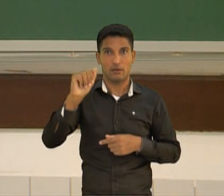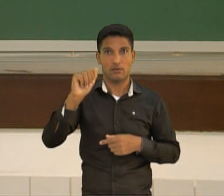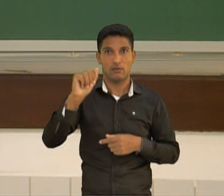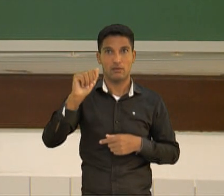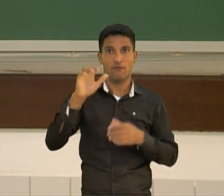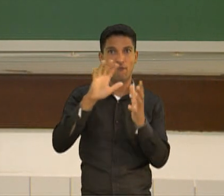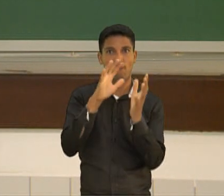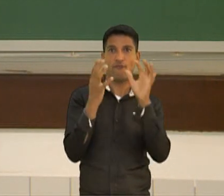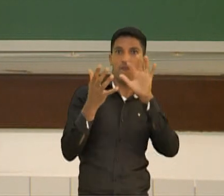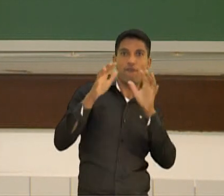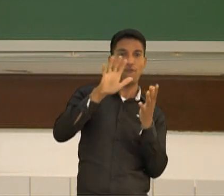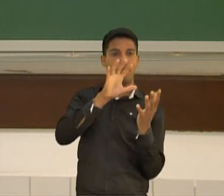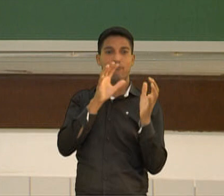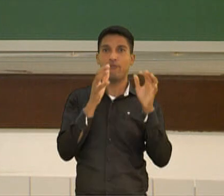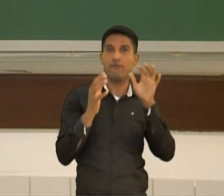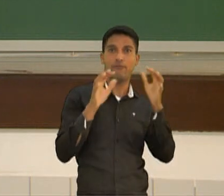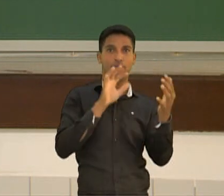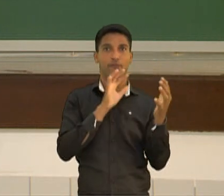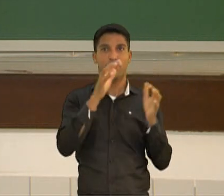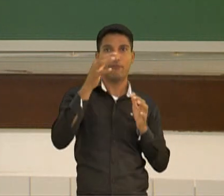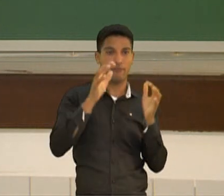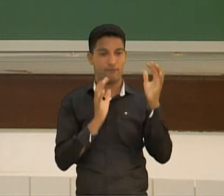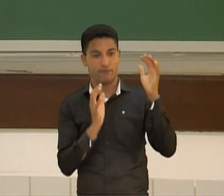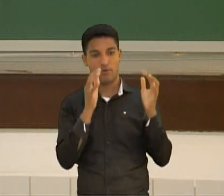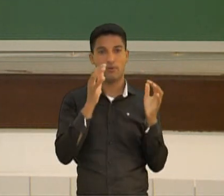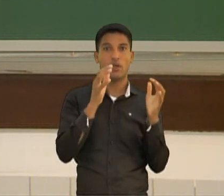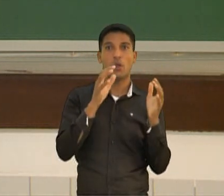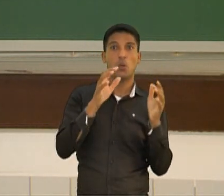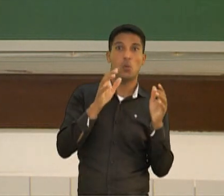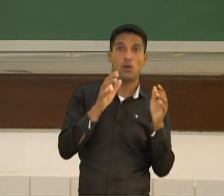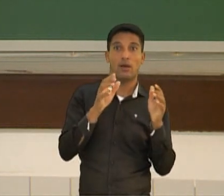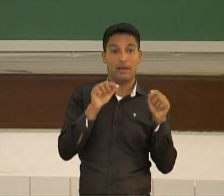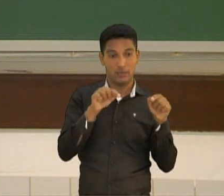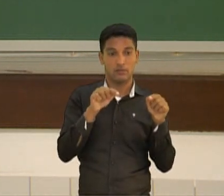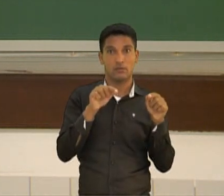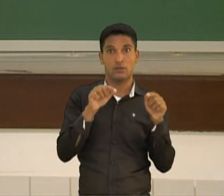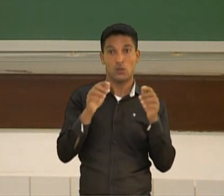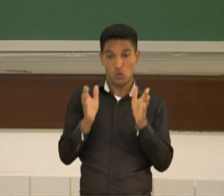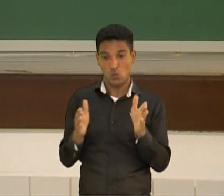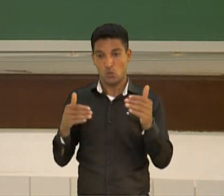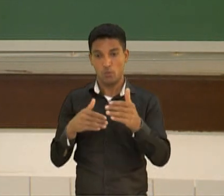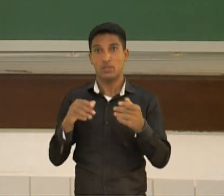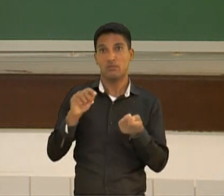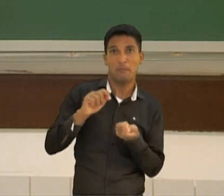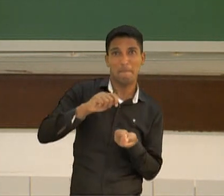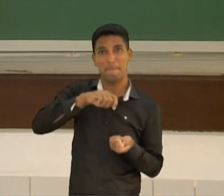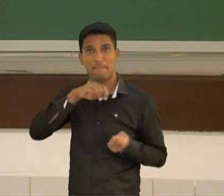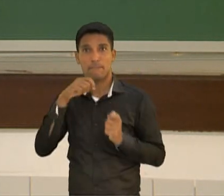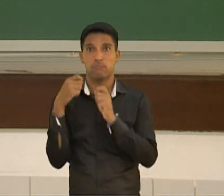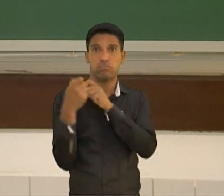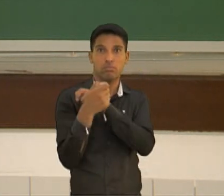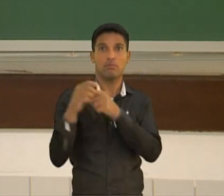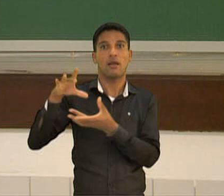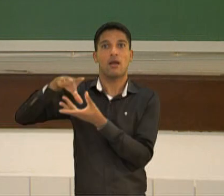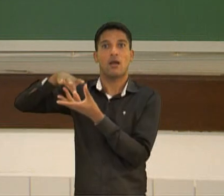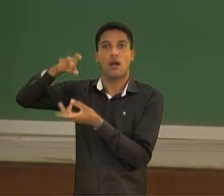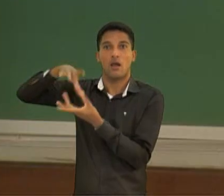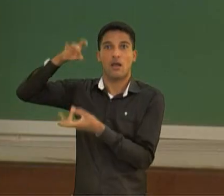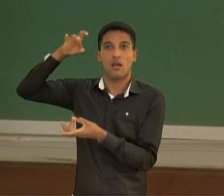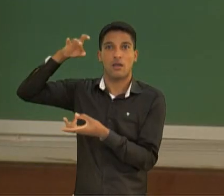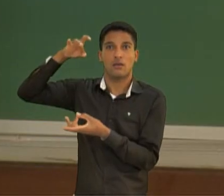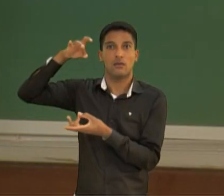transforma em abstrato. E é muito legal de ver, gente. Vamos lá? Então, segue a professora aqui, olha só. Nós temos aqui já